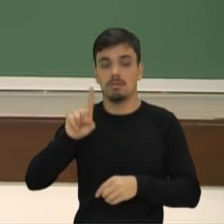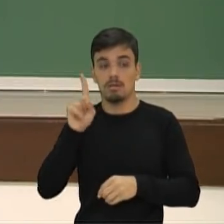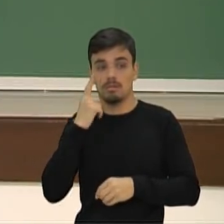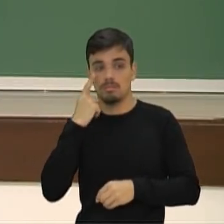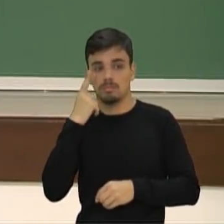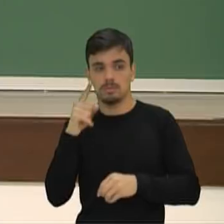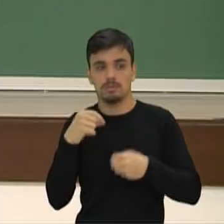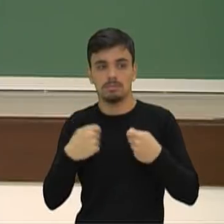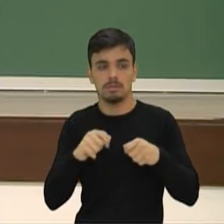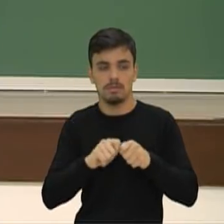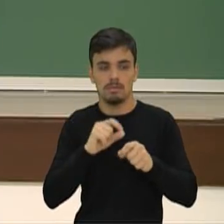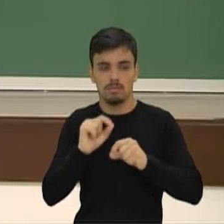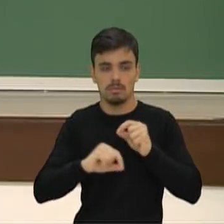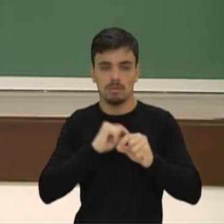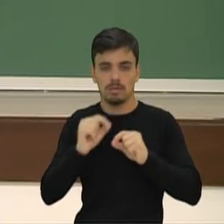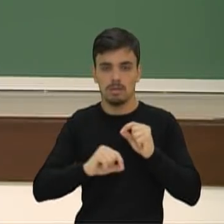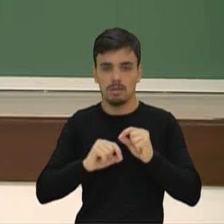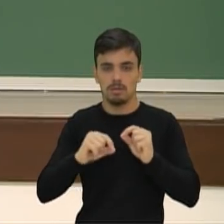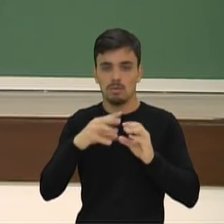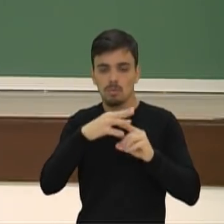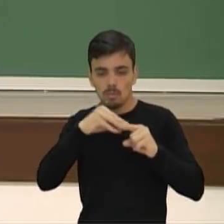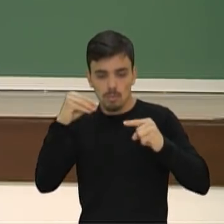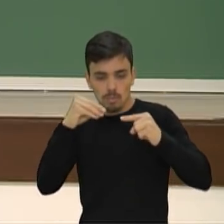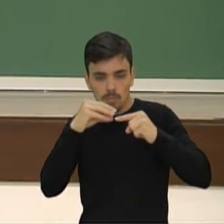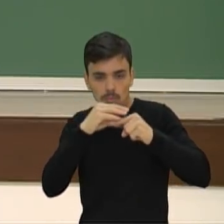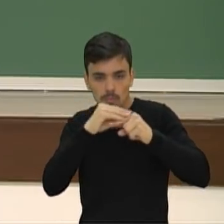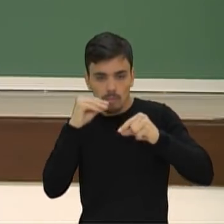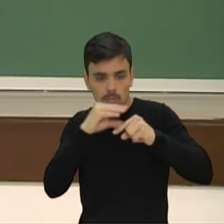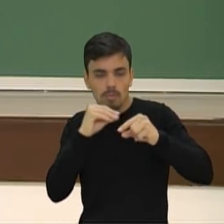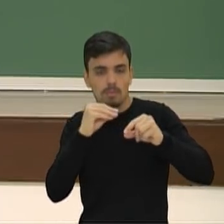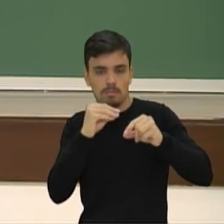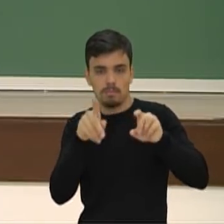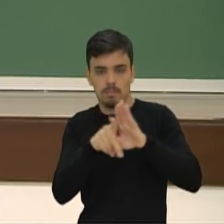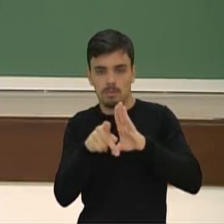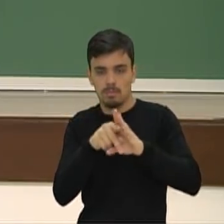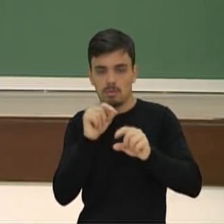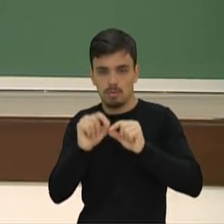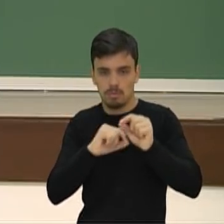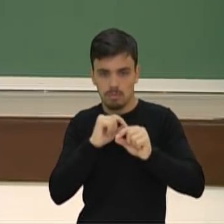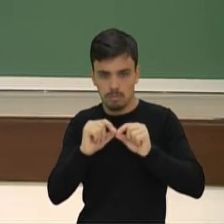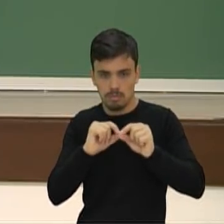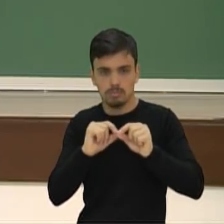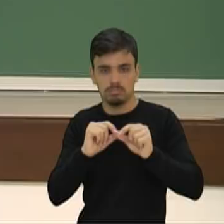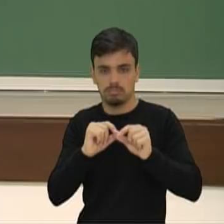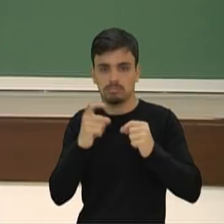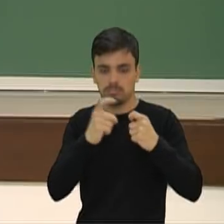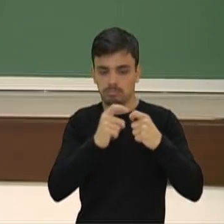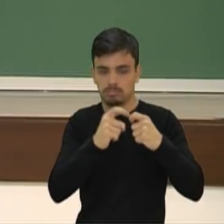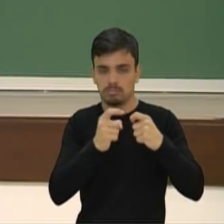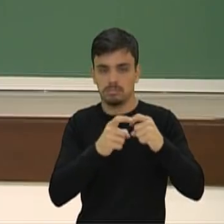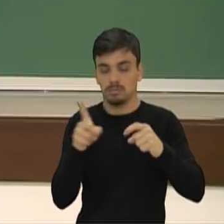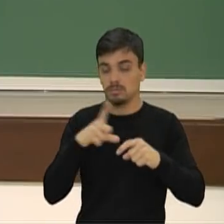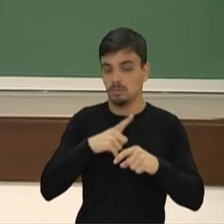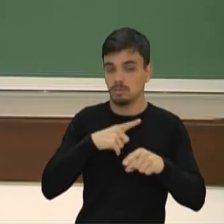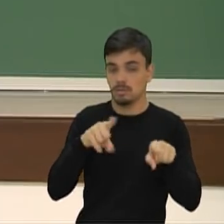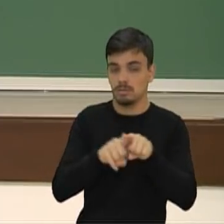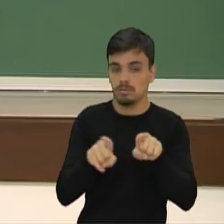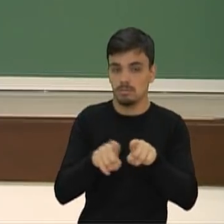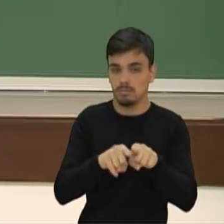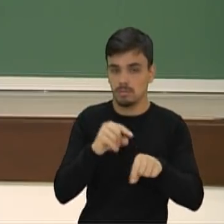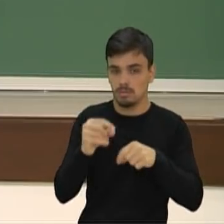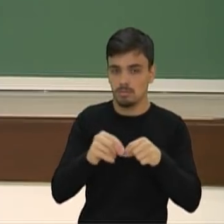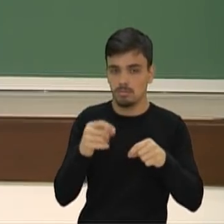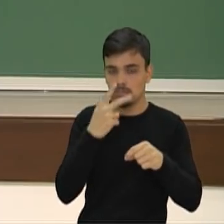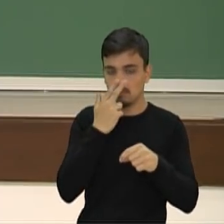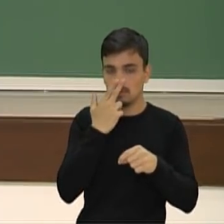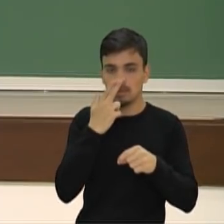tinha que basicamente era aspirado esse suporte ali pelo próprio médico cirurgião. Aqui você vai gerar como se fosse uma onda de